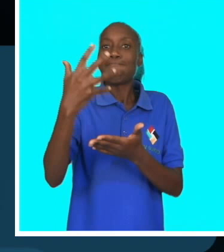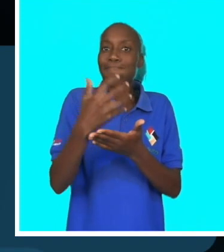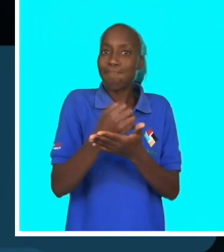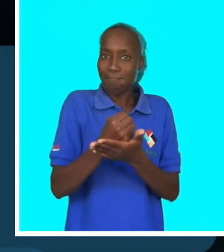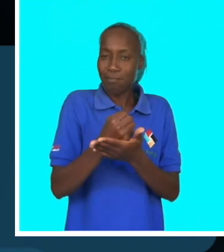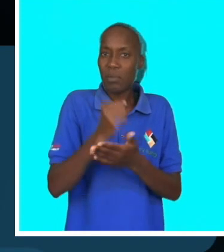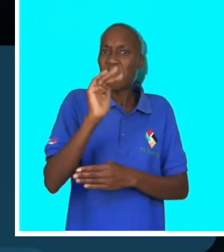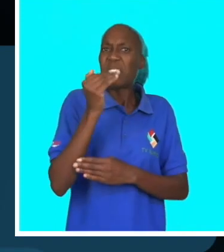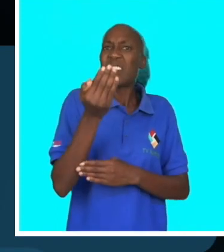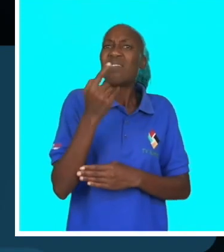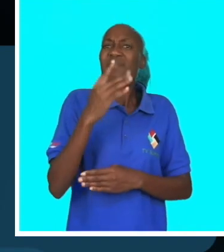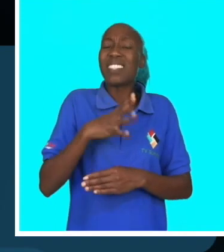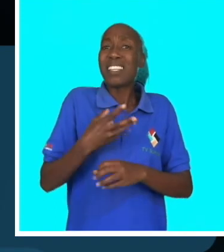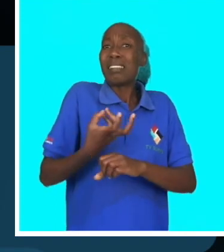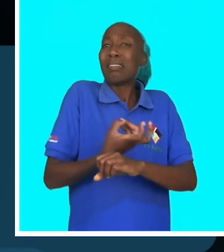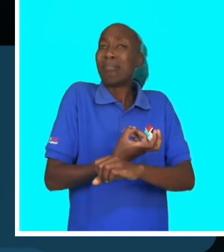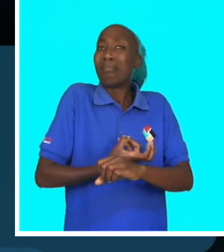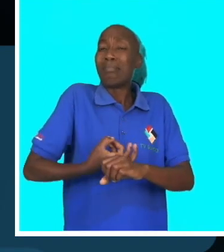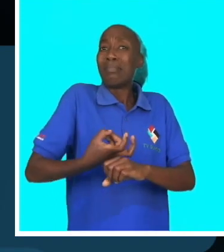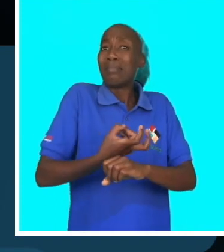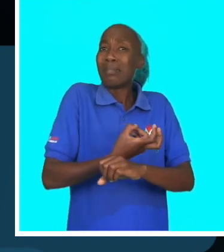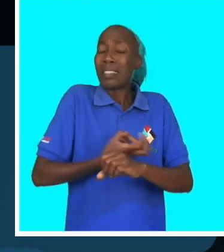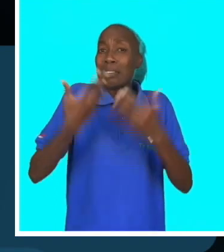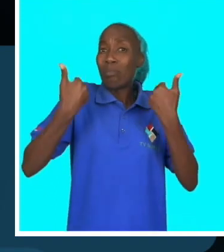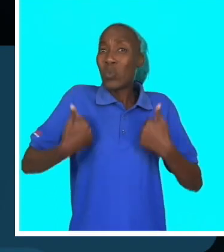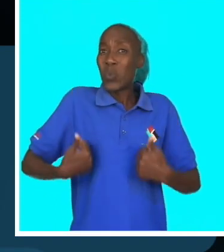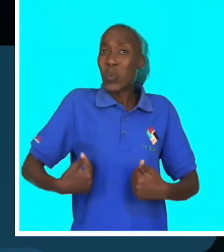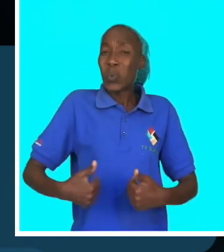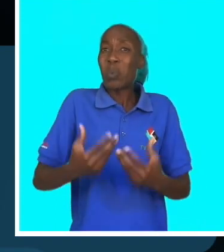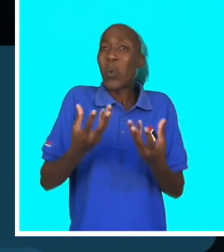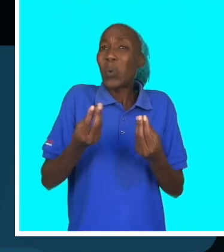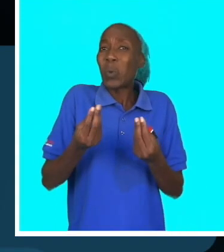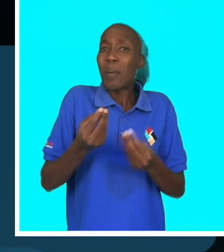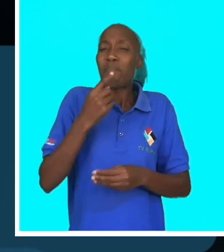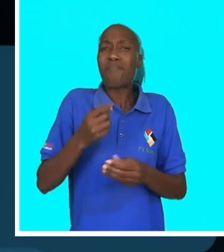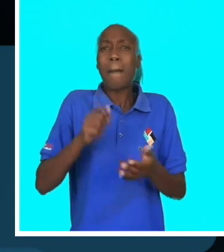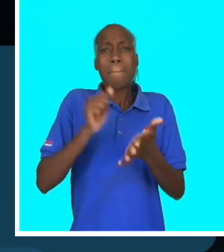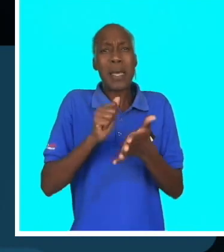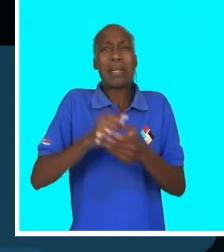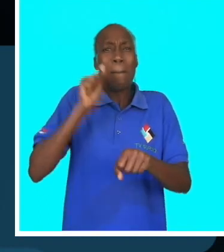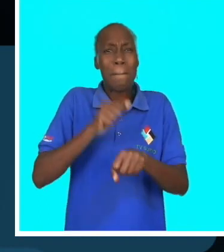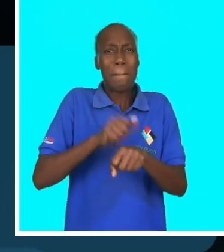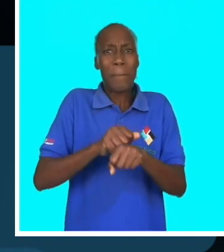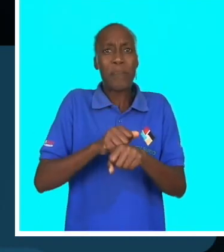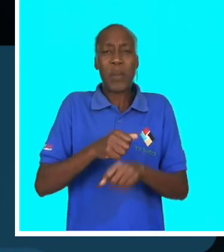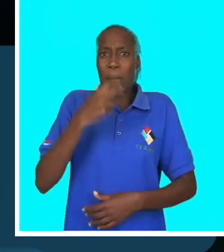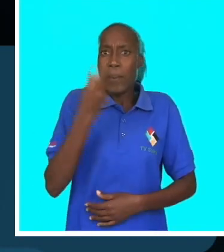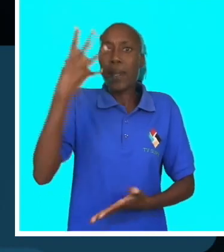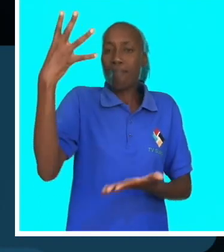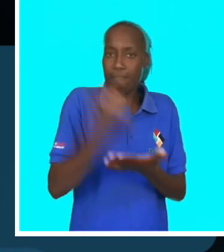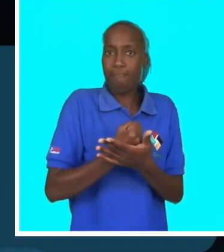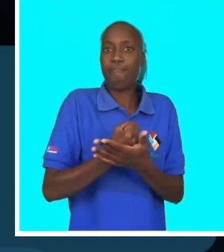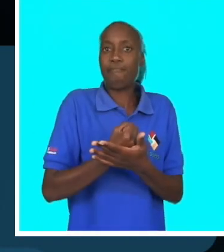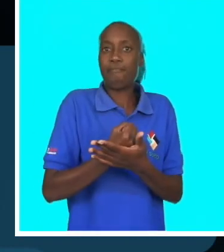eu estava, porque aquilo também já estava a demorar muito tempo e eu estava com muita dor. Então eu peguei na pedra e bati. E eles disseram, ah, sim, sim,